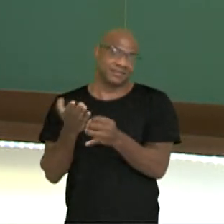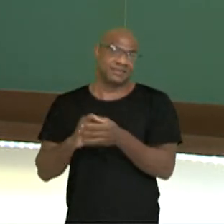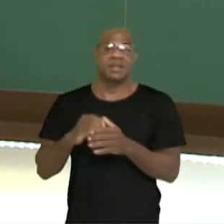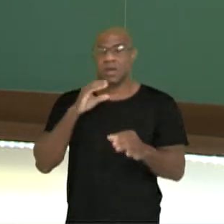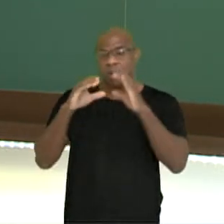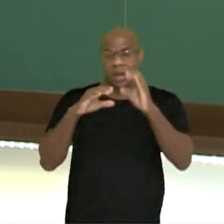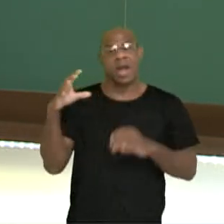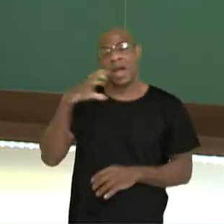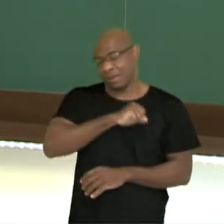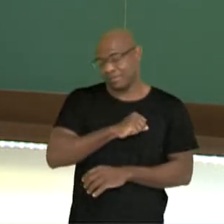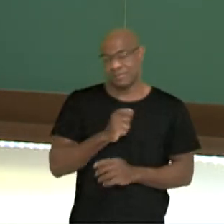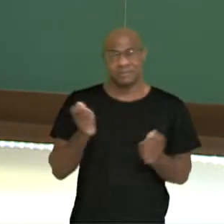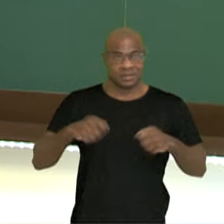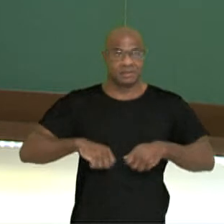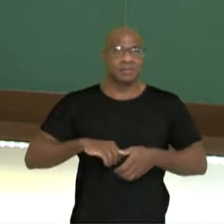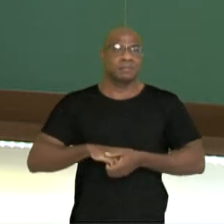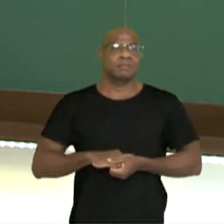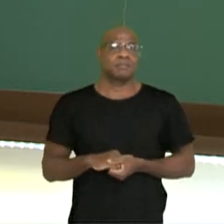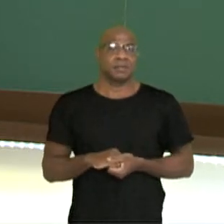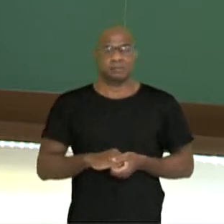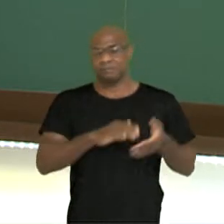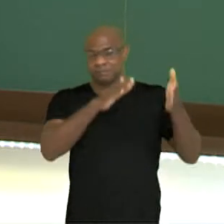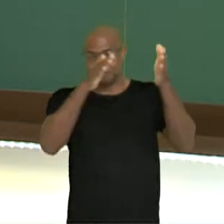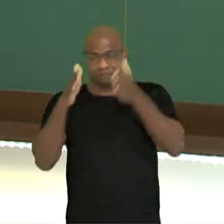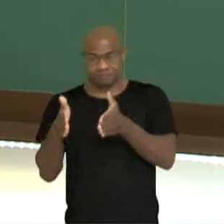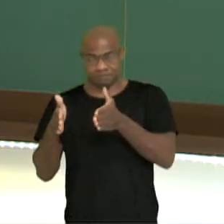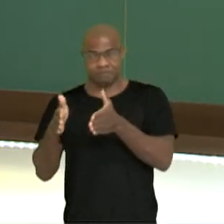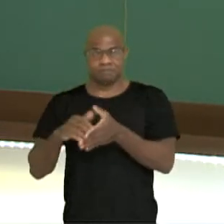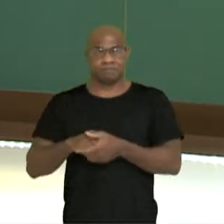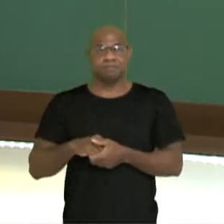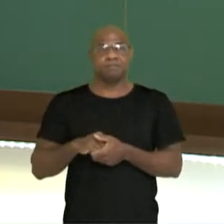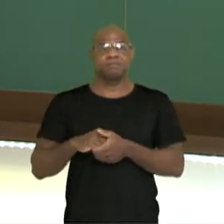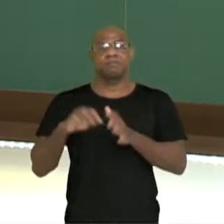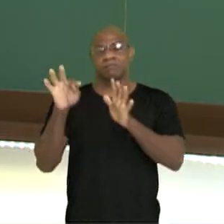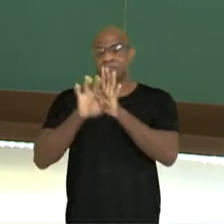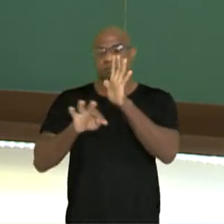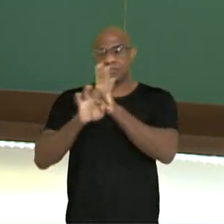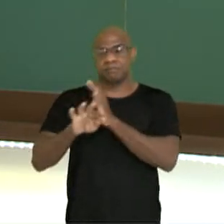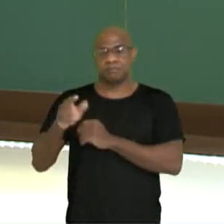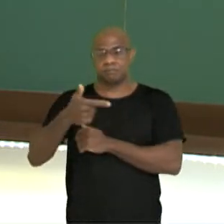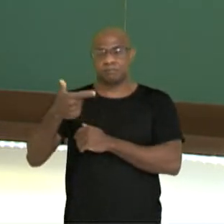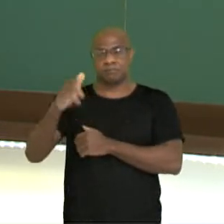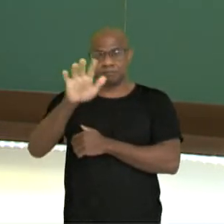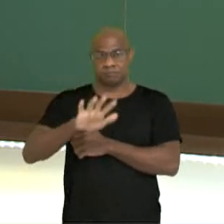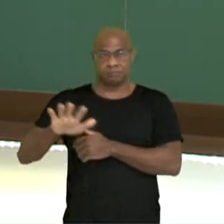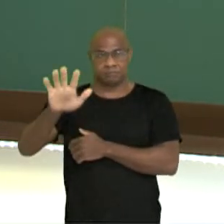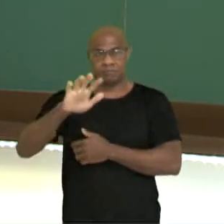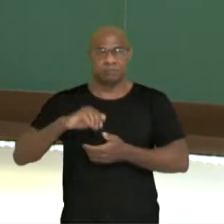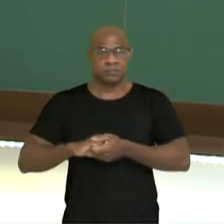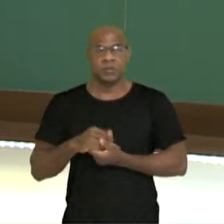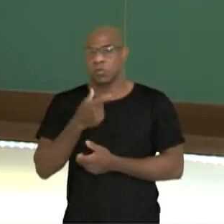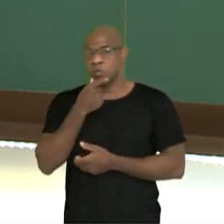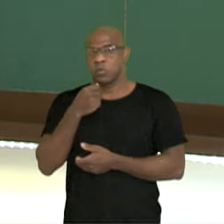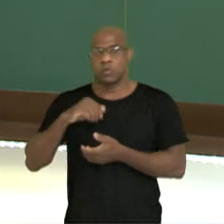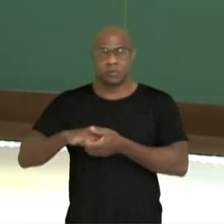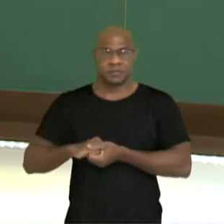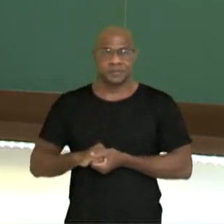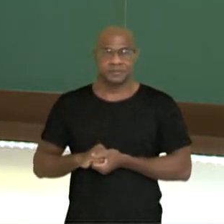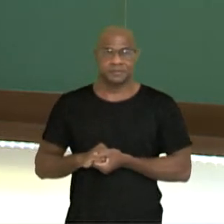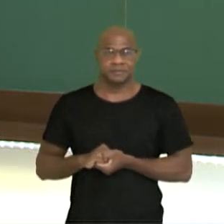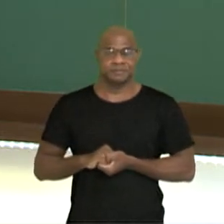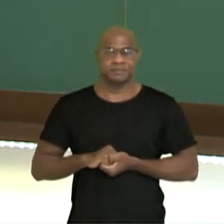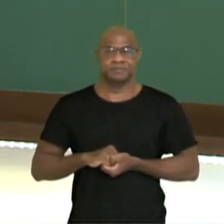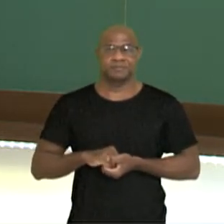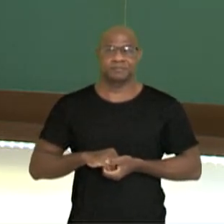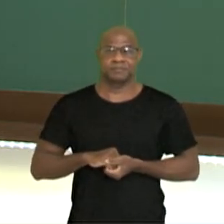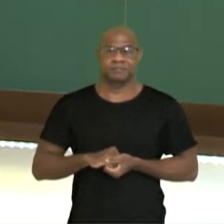muito rapidamente e poder encontrar a informação que ela precisar. Tá? E aqui, quando o rapaz diz, I work all